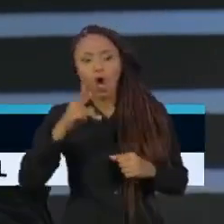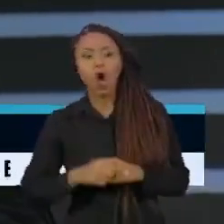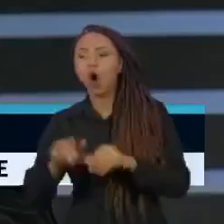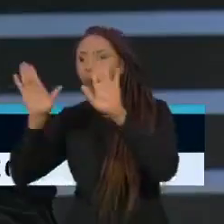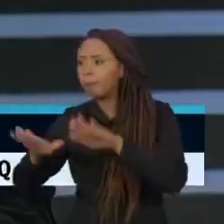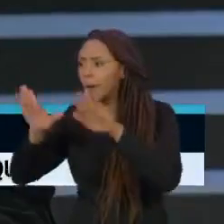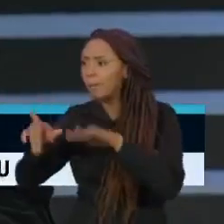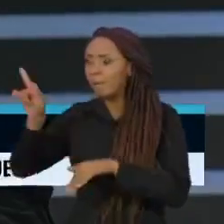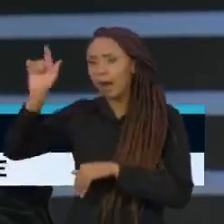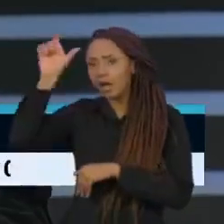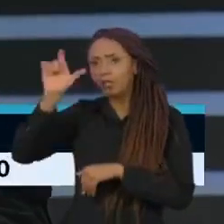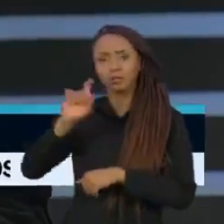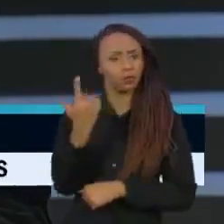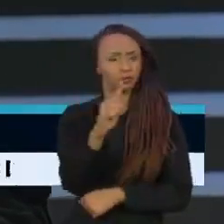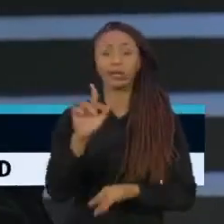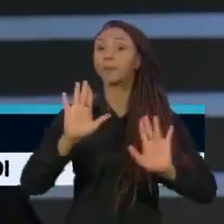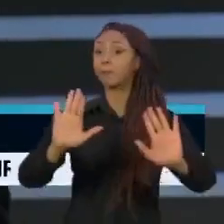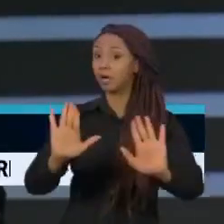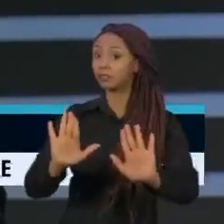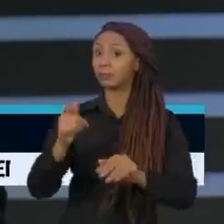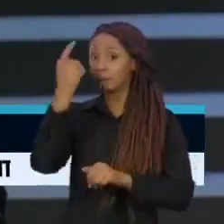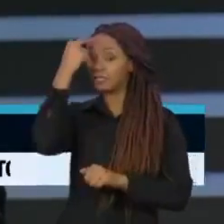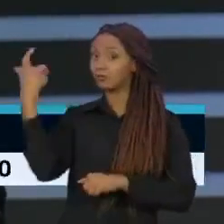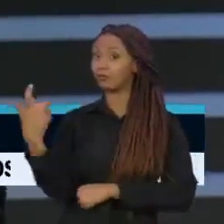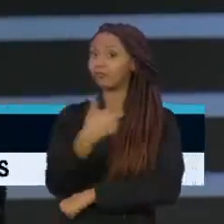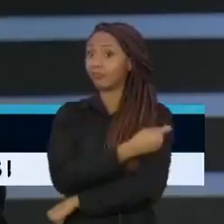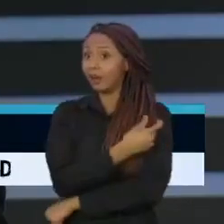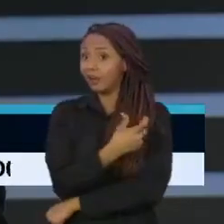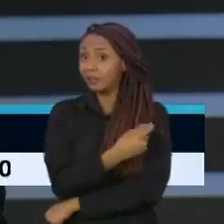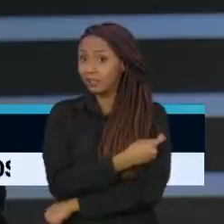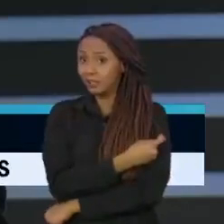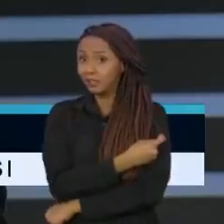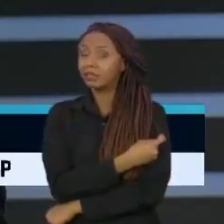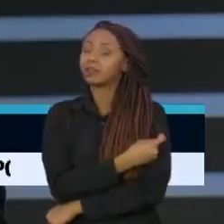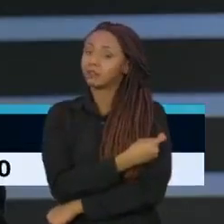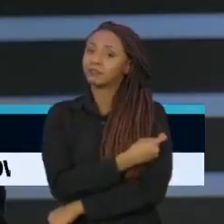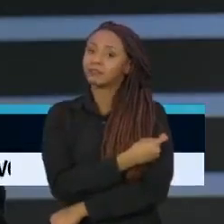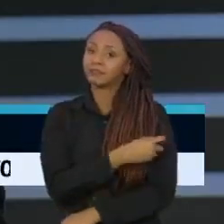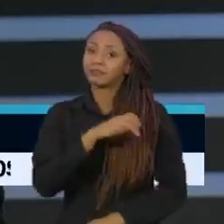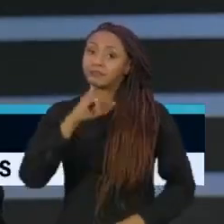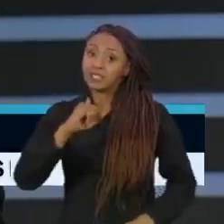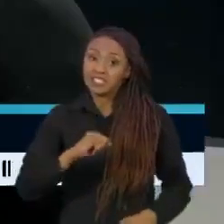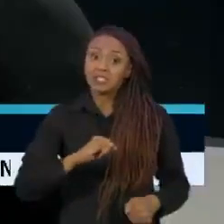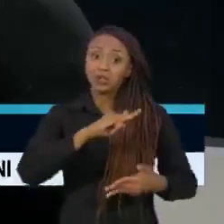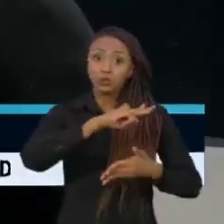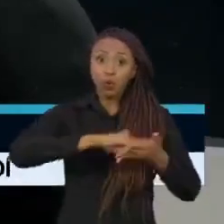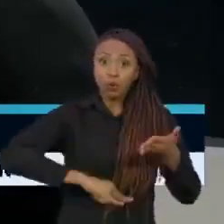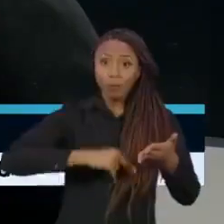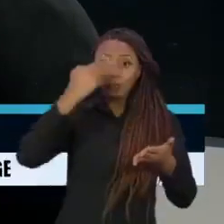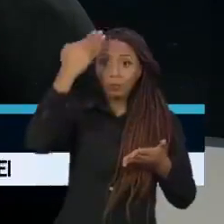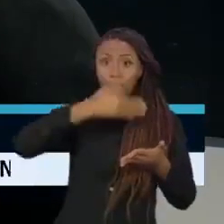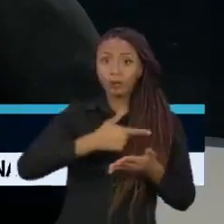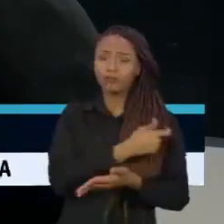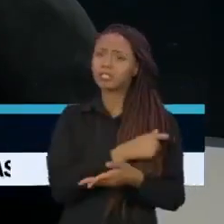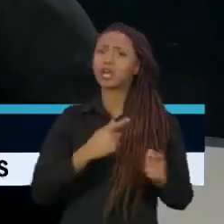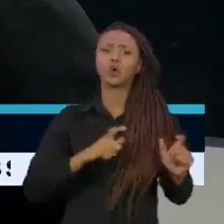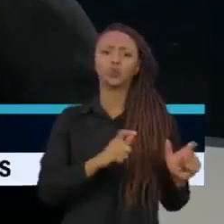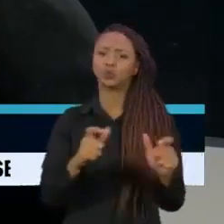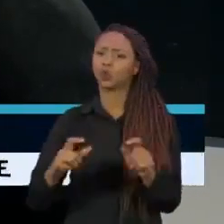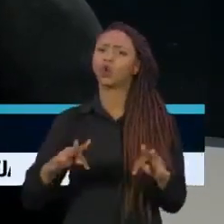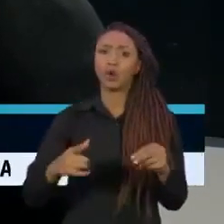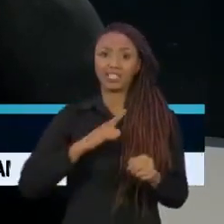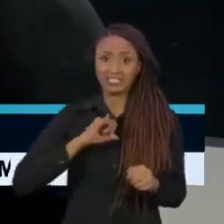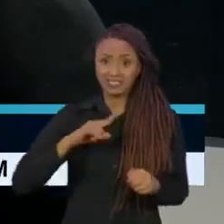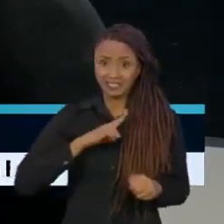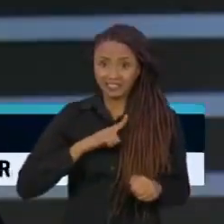mas do ponto de vista da vacina eu acho que os os comprovantes deviam ser exigidos em todos os lugares onde